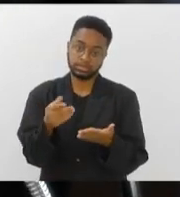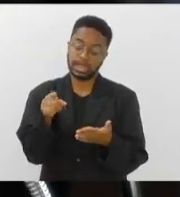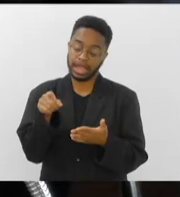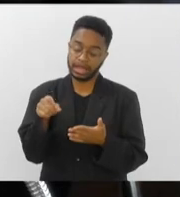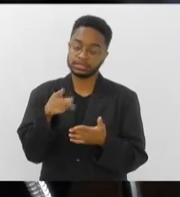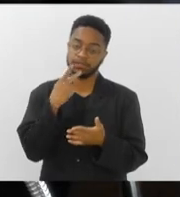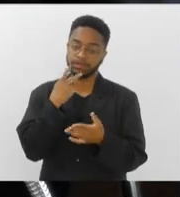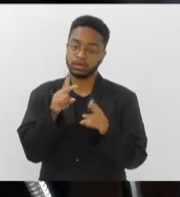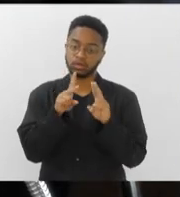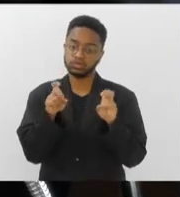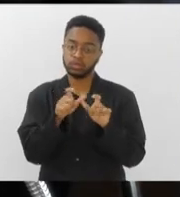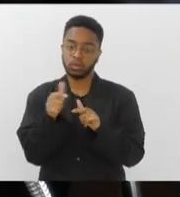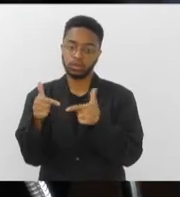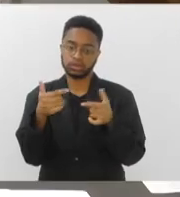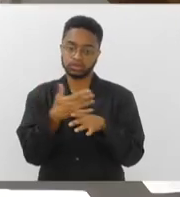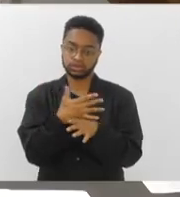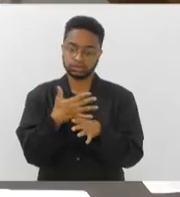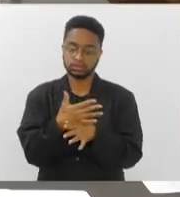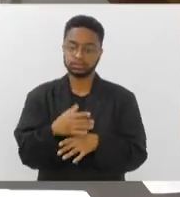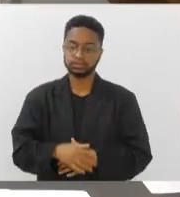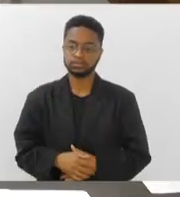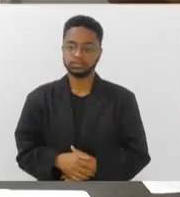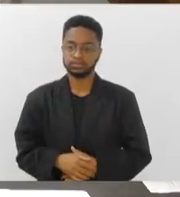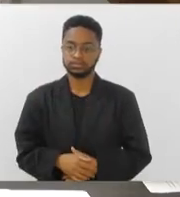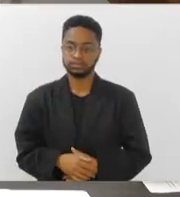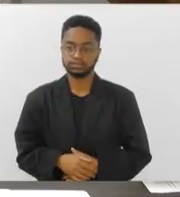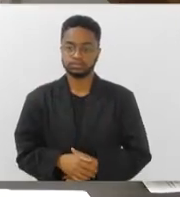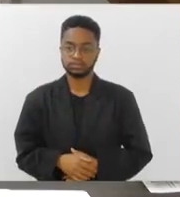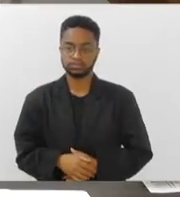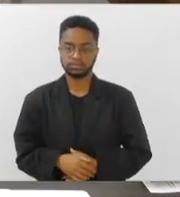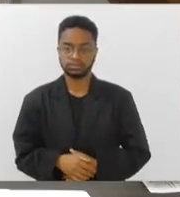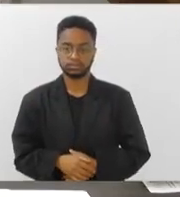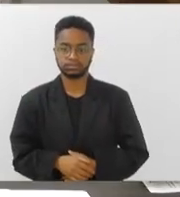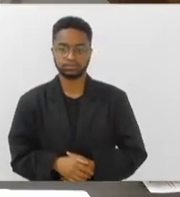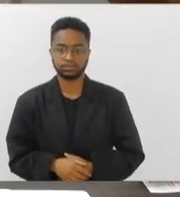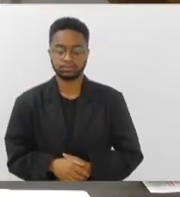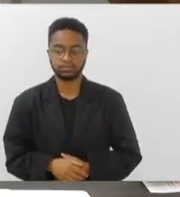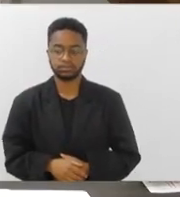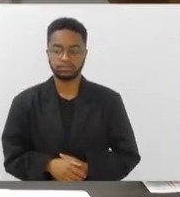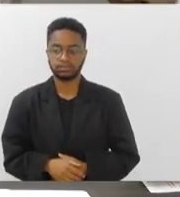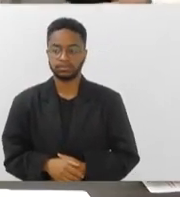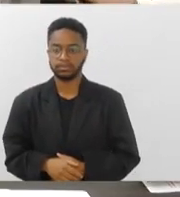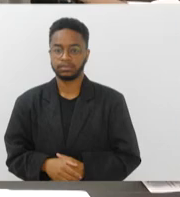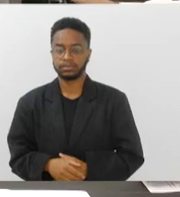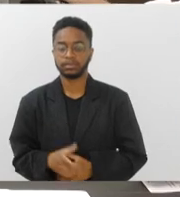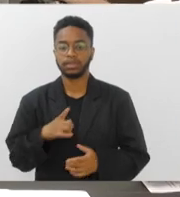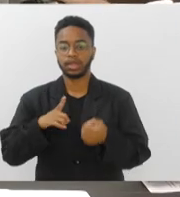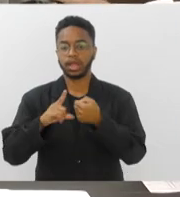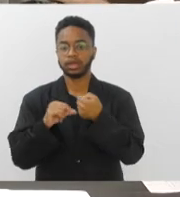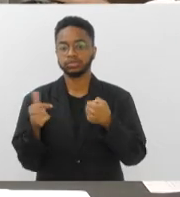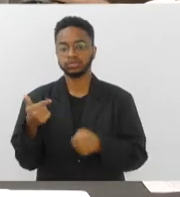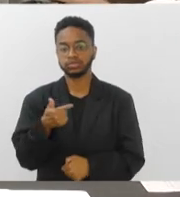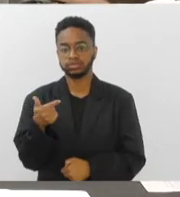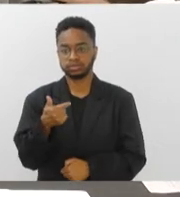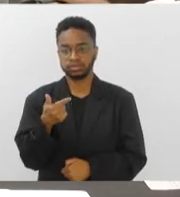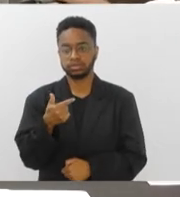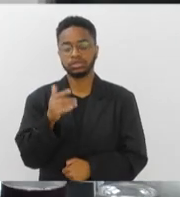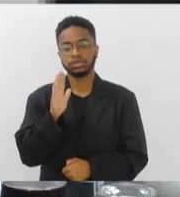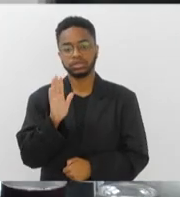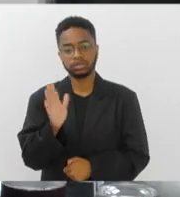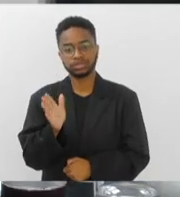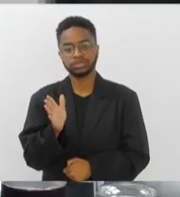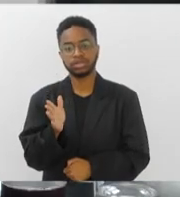nos demais municípios. Ao presidente Amorim, autor. Só para responder o deputado Serafini, depois um segundo, a minha pergunta. O artigo 2º já faz